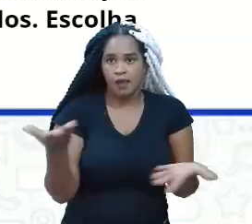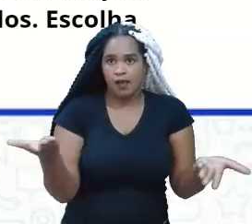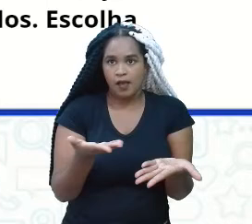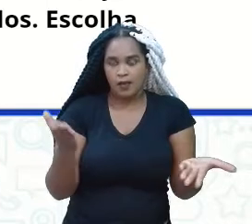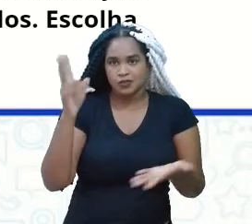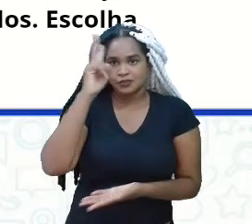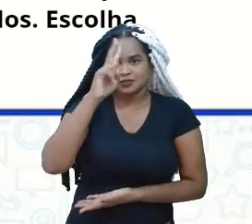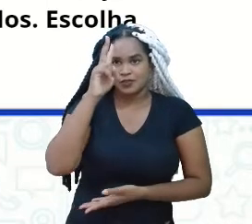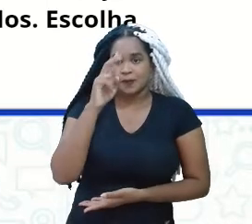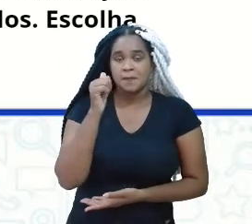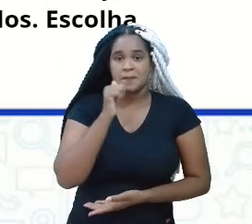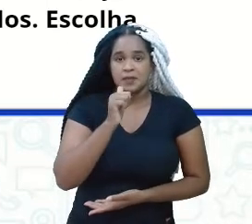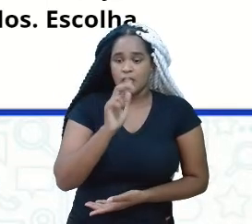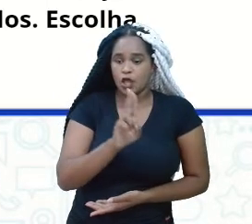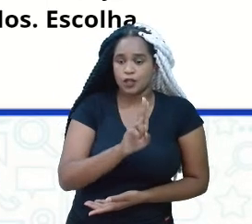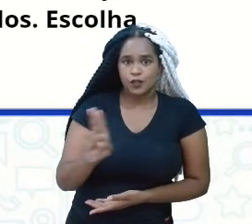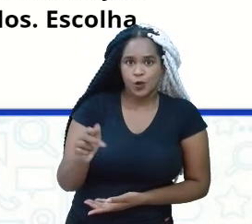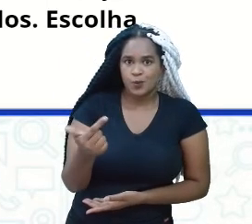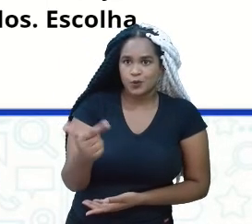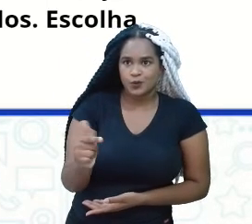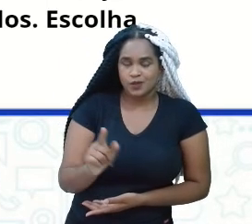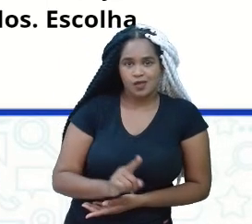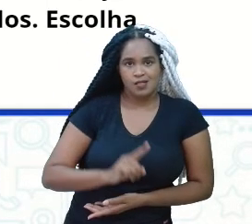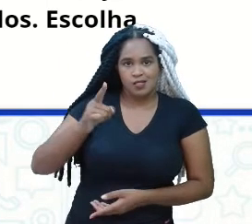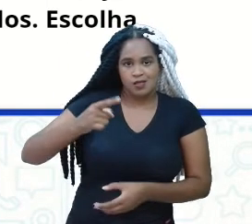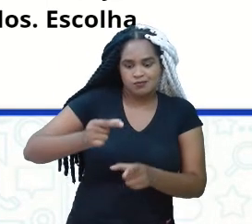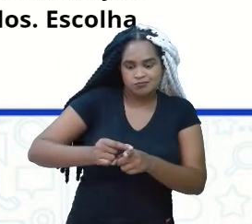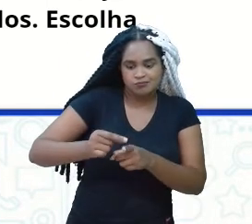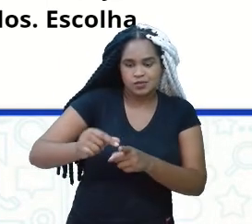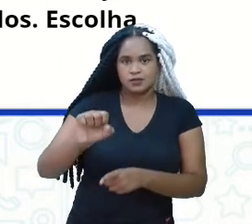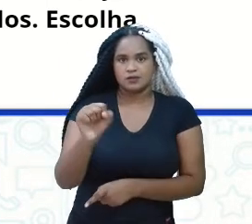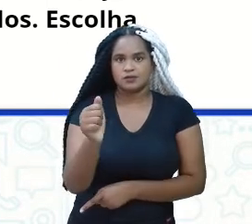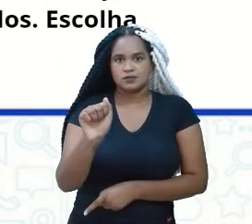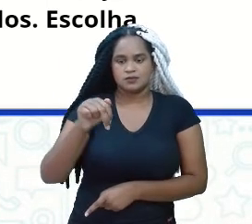Amaro. Então, nós temos aqui, não é, uma lenda